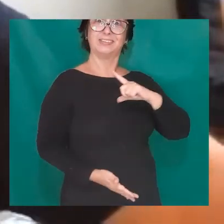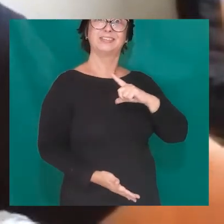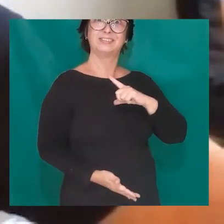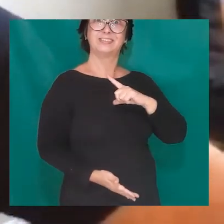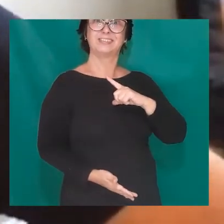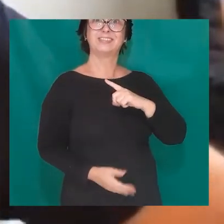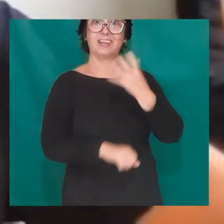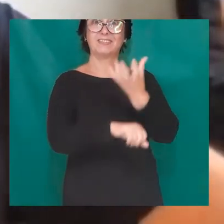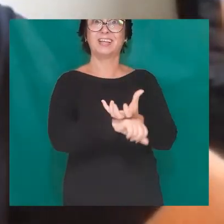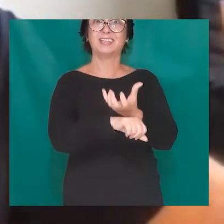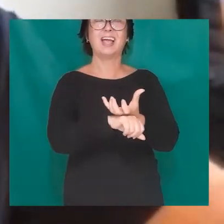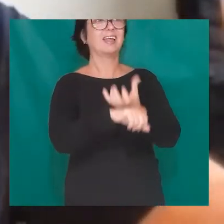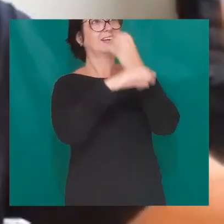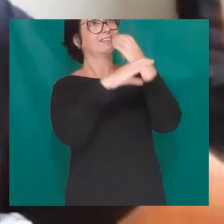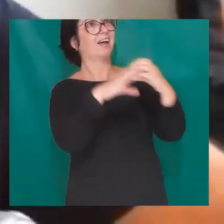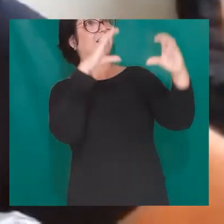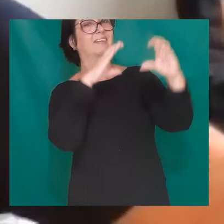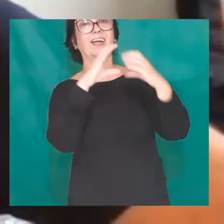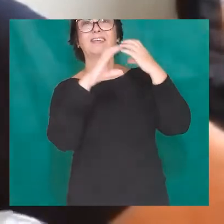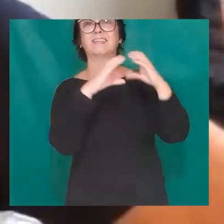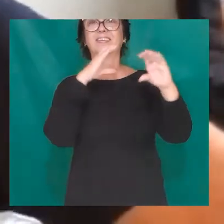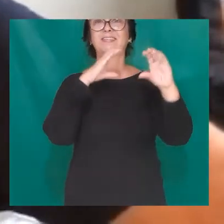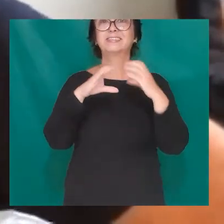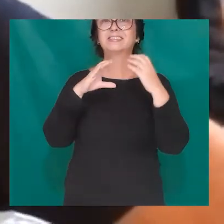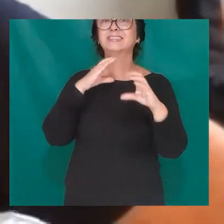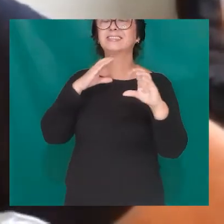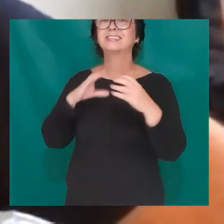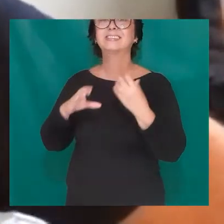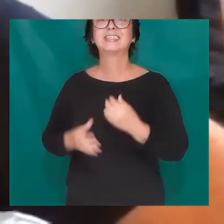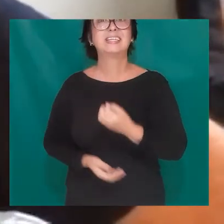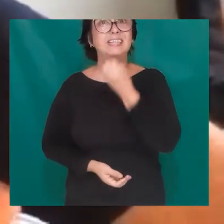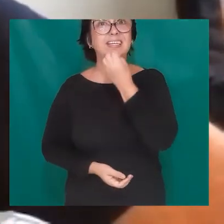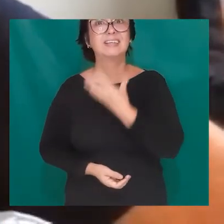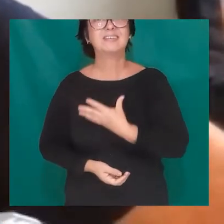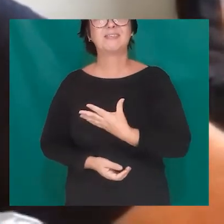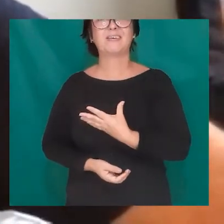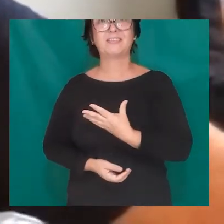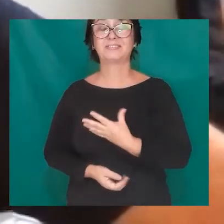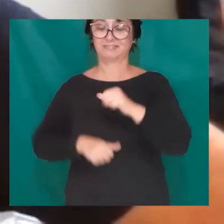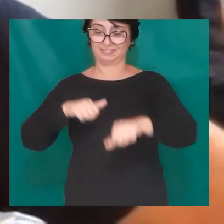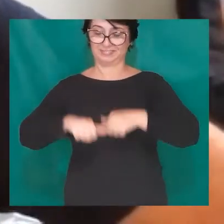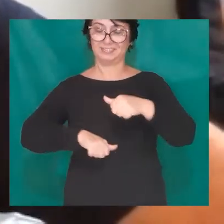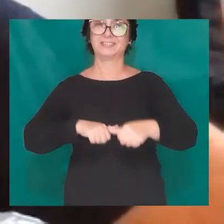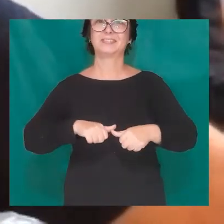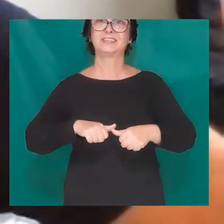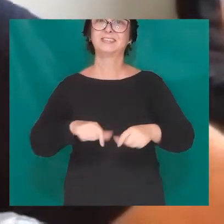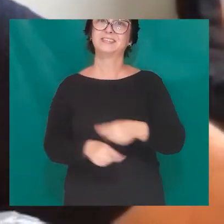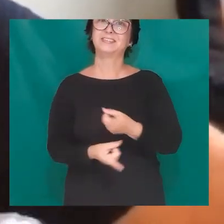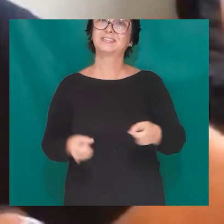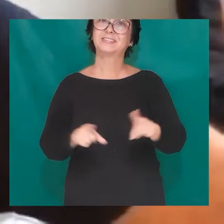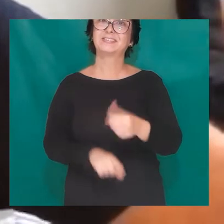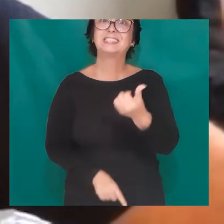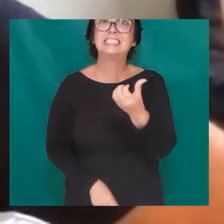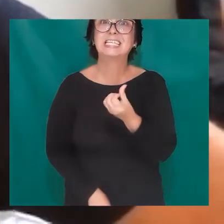uma matéria chamada canto orfeônico. E eu, olha que eu era musical, já estava me tornando músico quase com 14, 15, 16